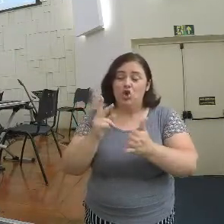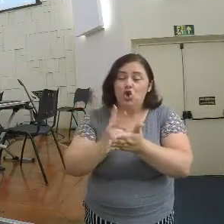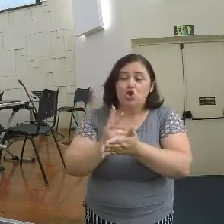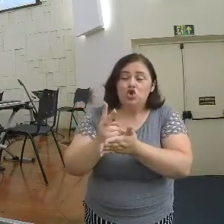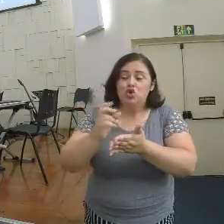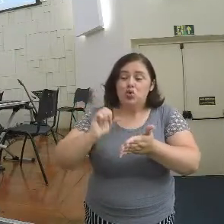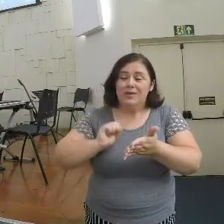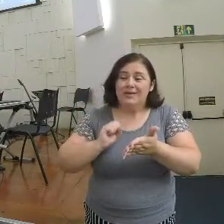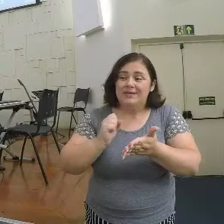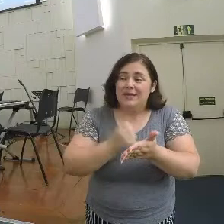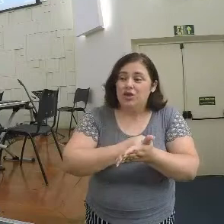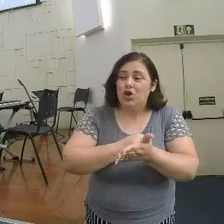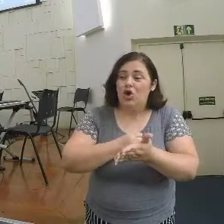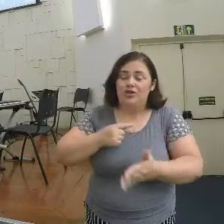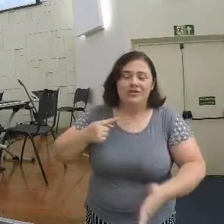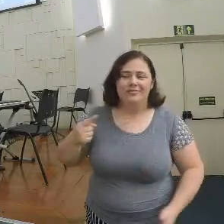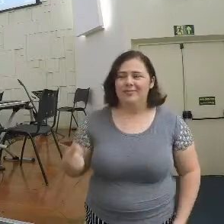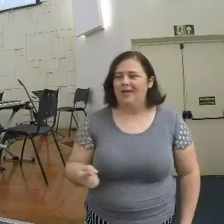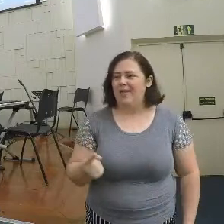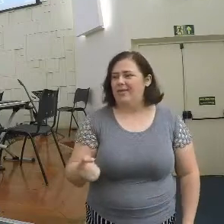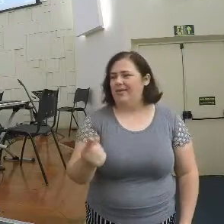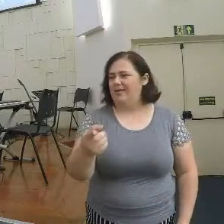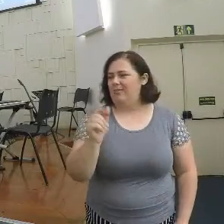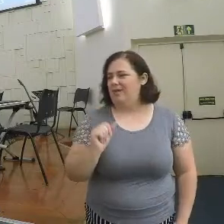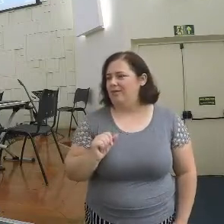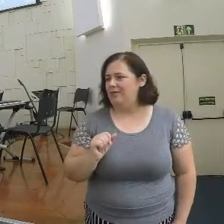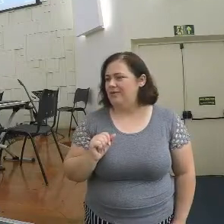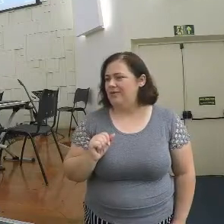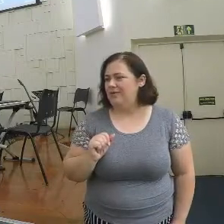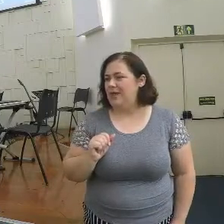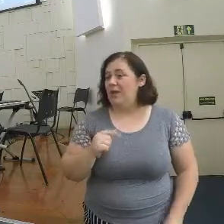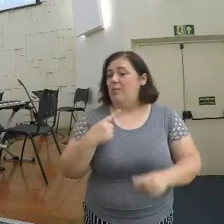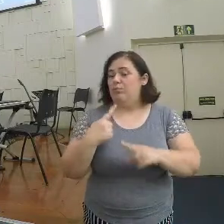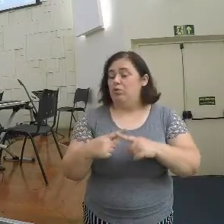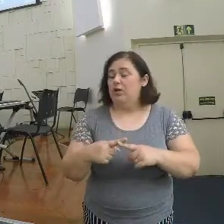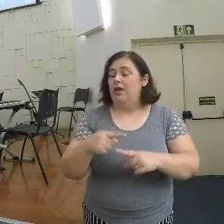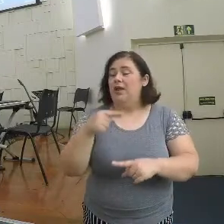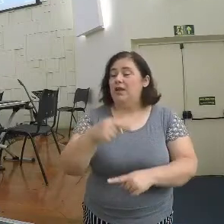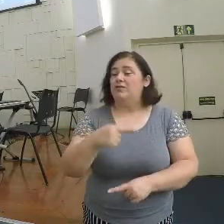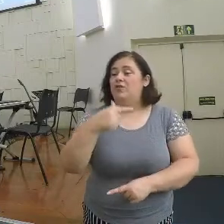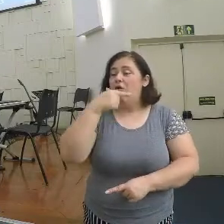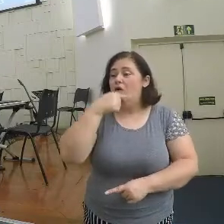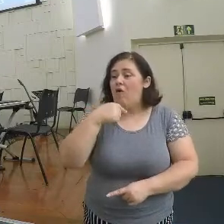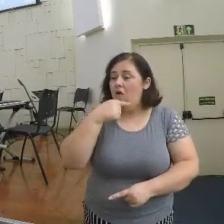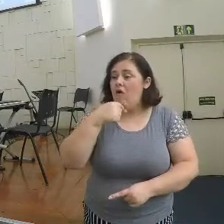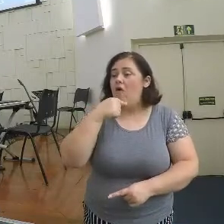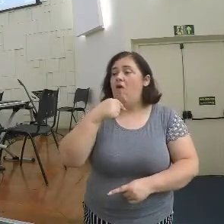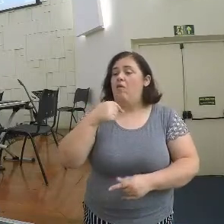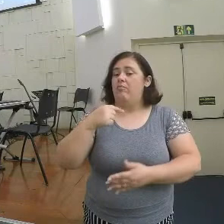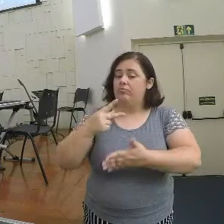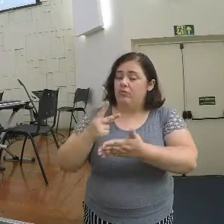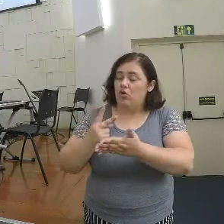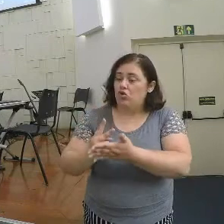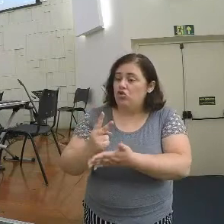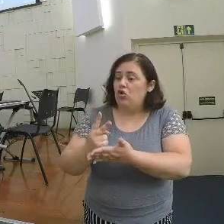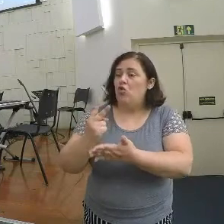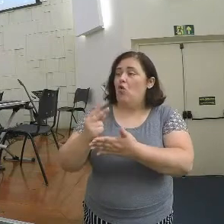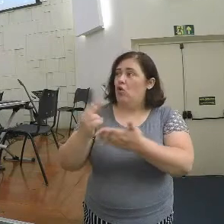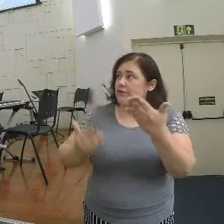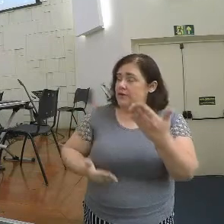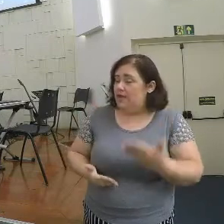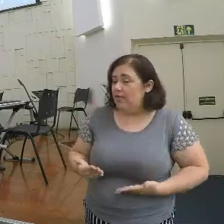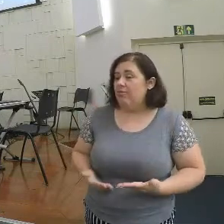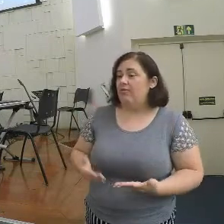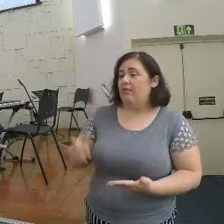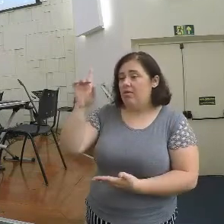sacerdócio de Melquisedeque não passou. O que Melquisedeque fez? A adoração ao único e verdadeiro Deus e a demonstração